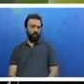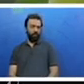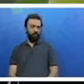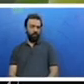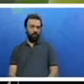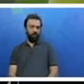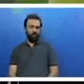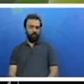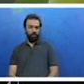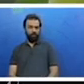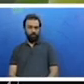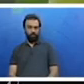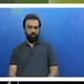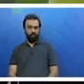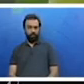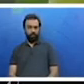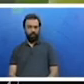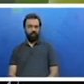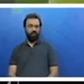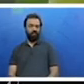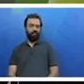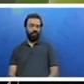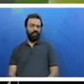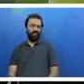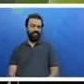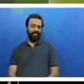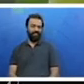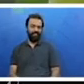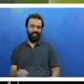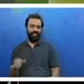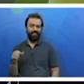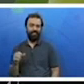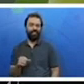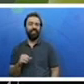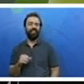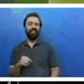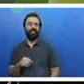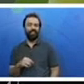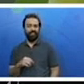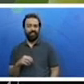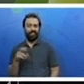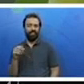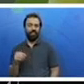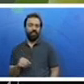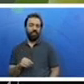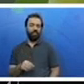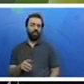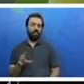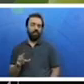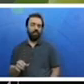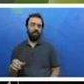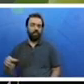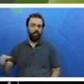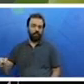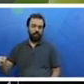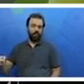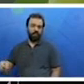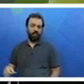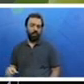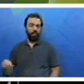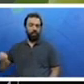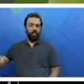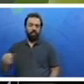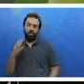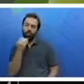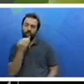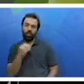quantos ratos não, coelho, credo, vão consumir a ração